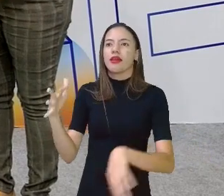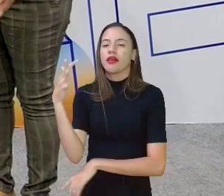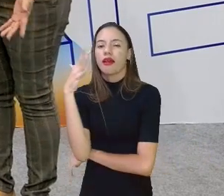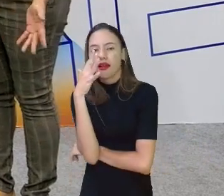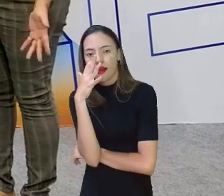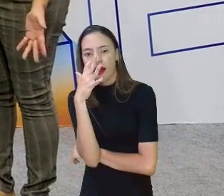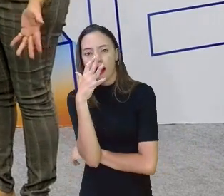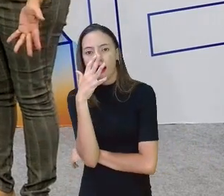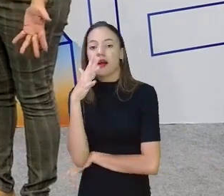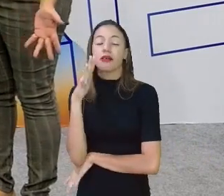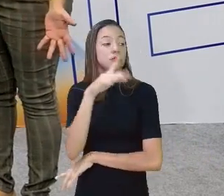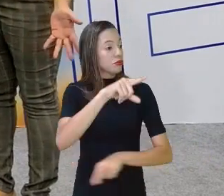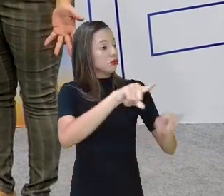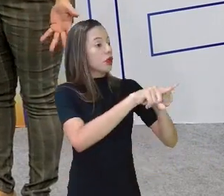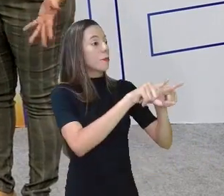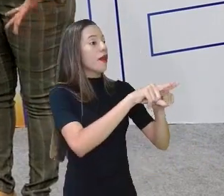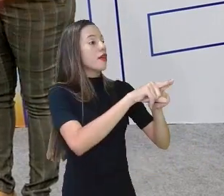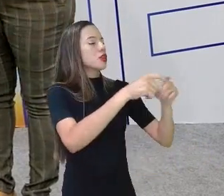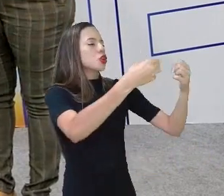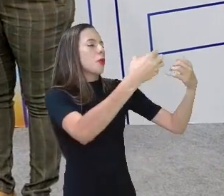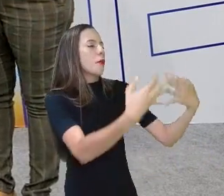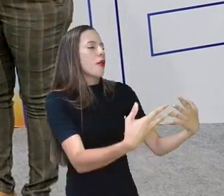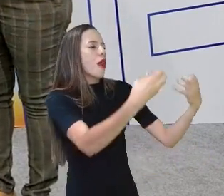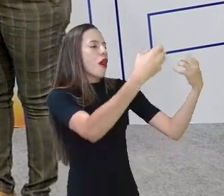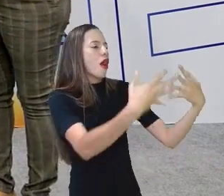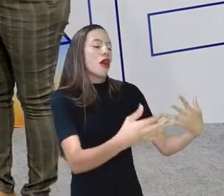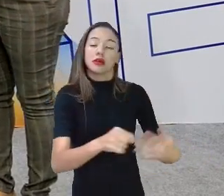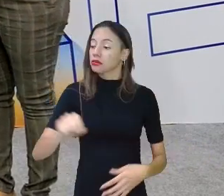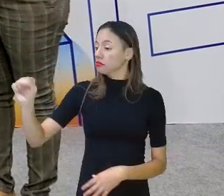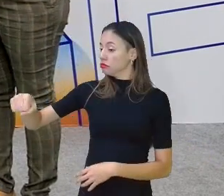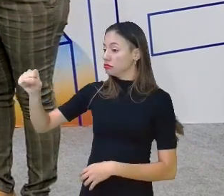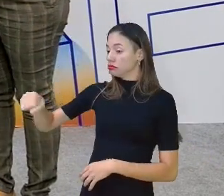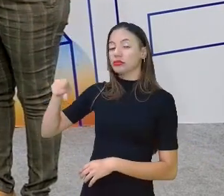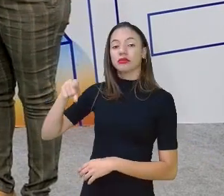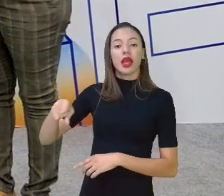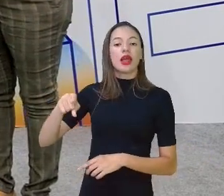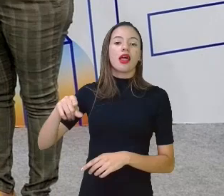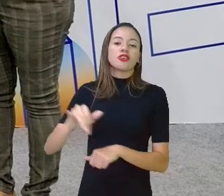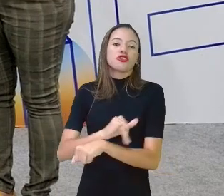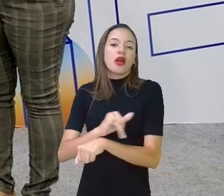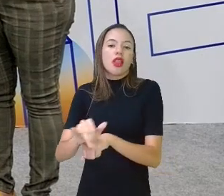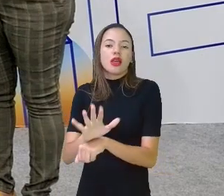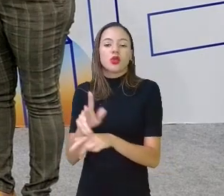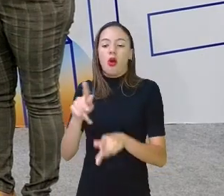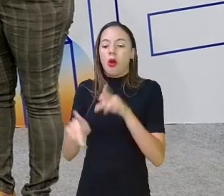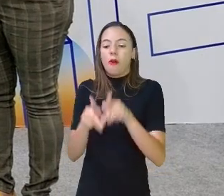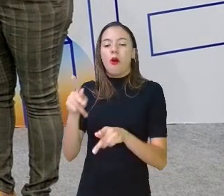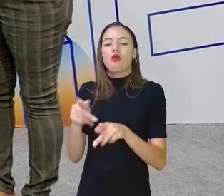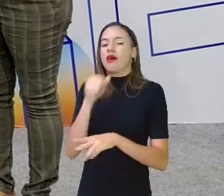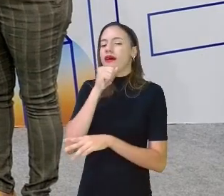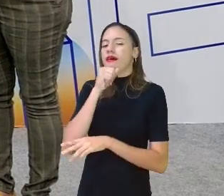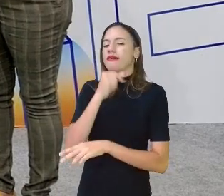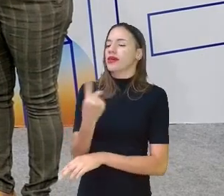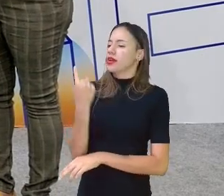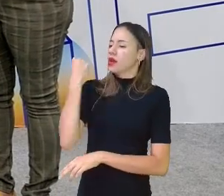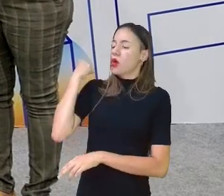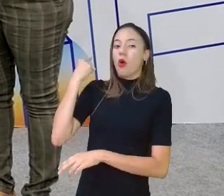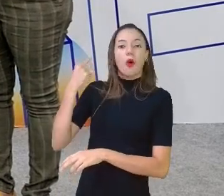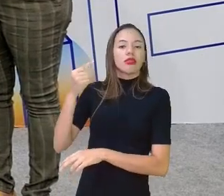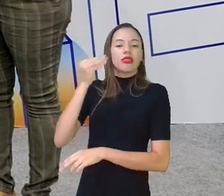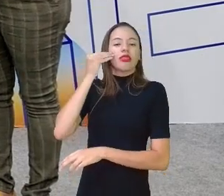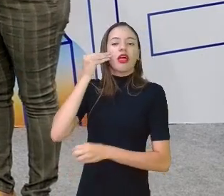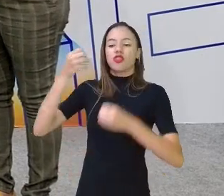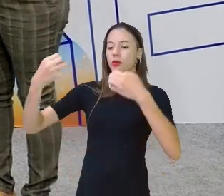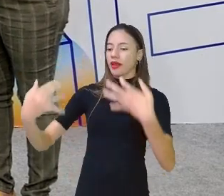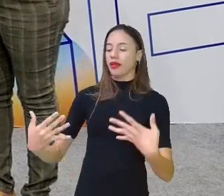E de explicação, E né? de explicação. Que era a forma que os povos antigos tinham para explicar, né? Aquilo que eles